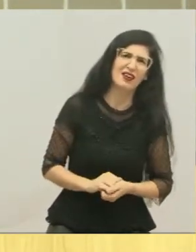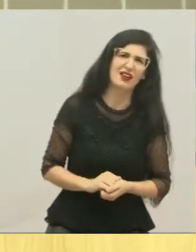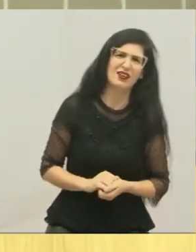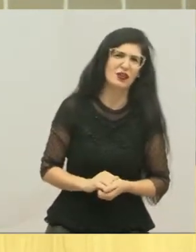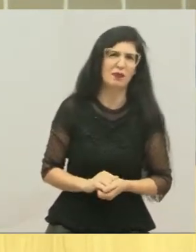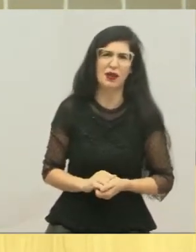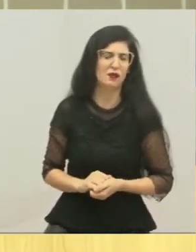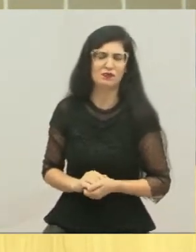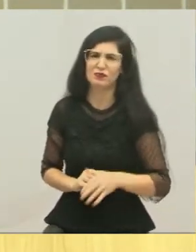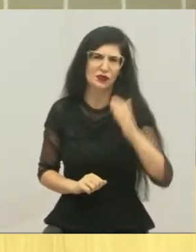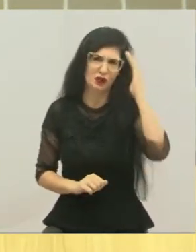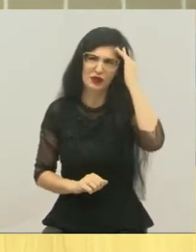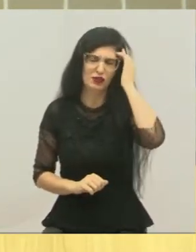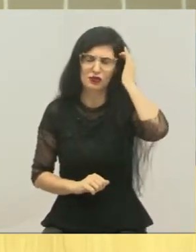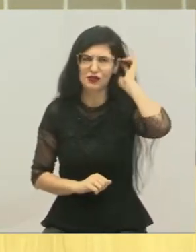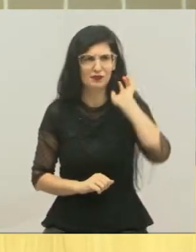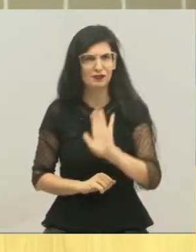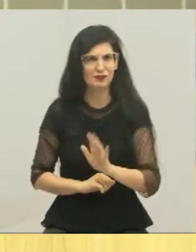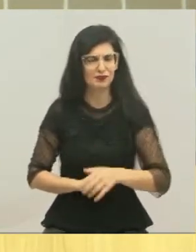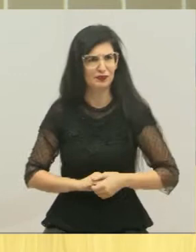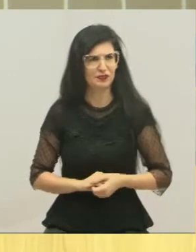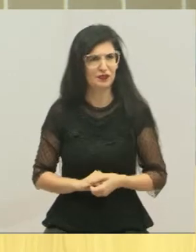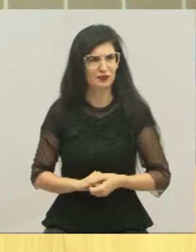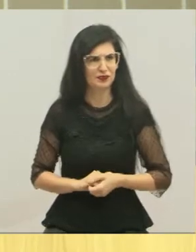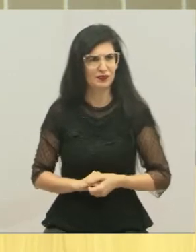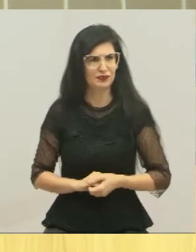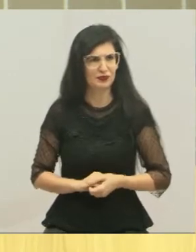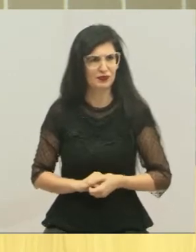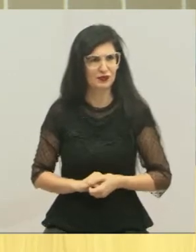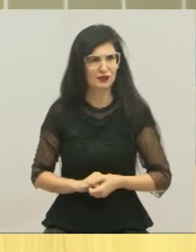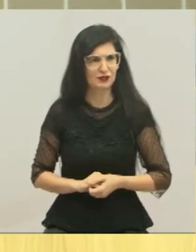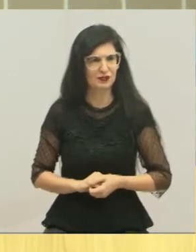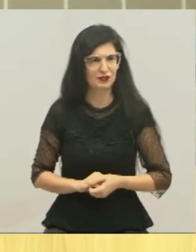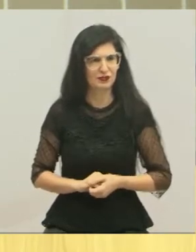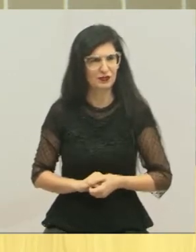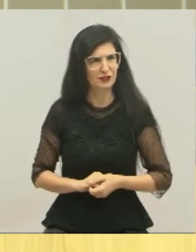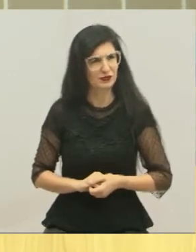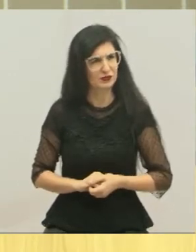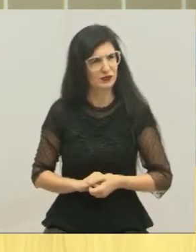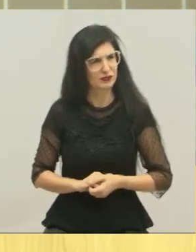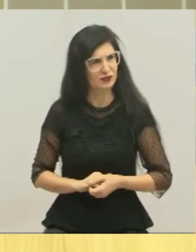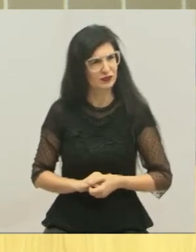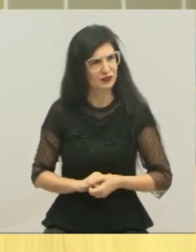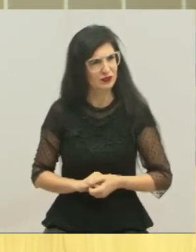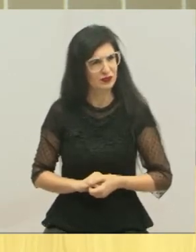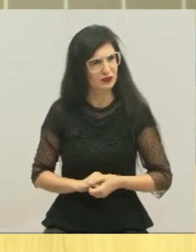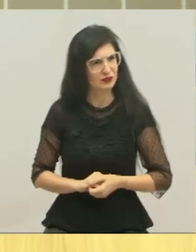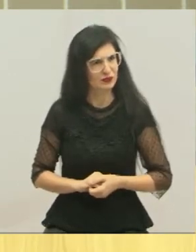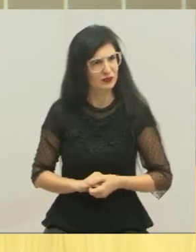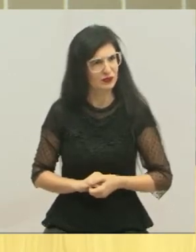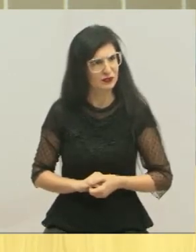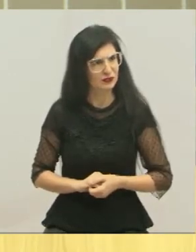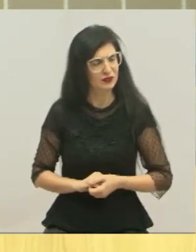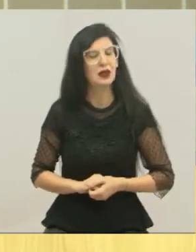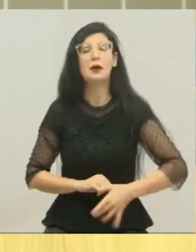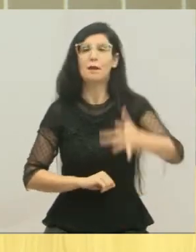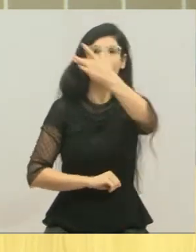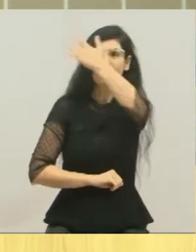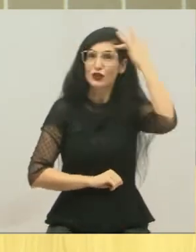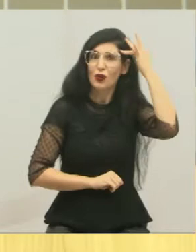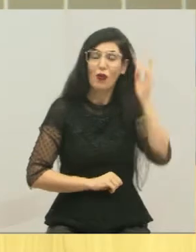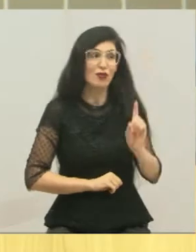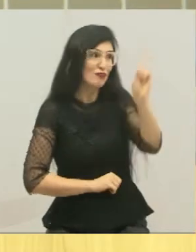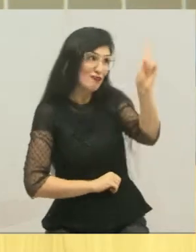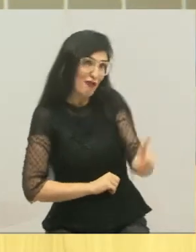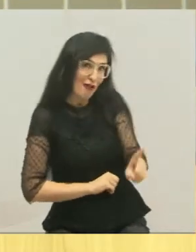outubro. Trata-se da data para discussão e reflexão dos direitos da pessoa da terceira idade,